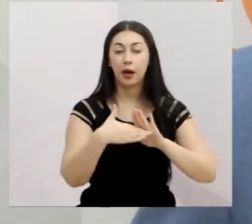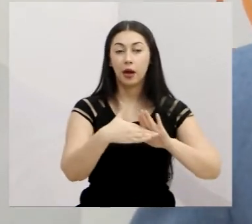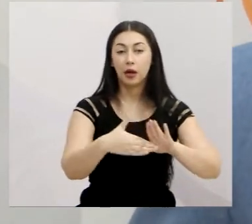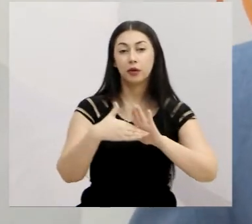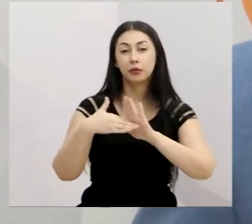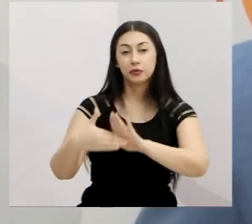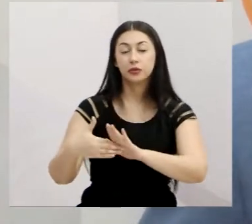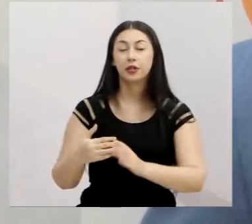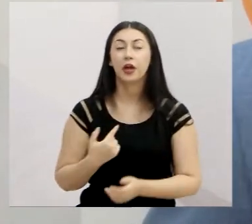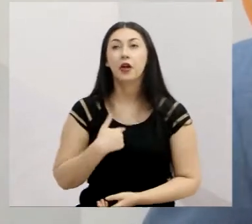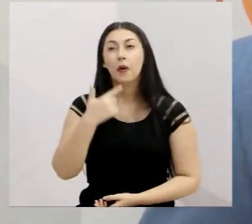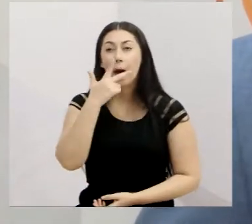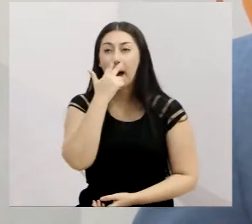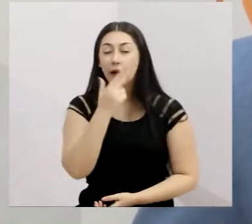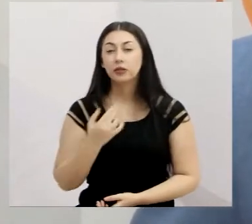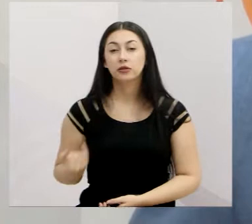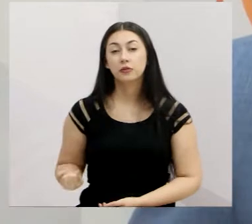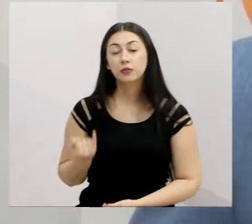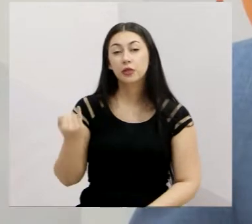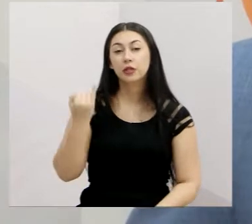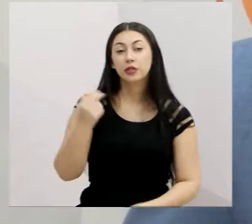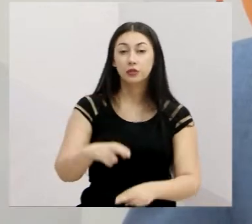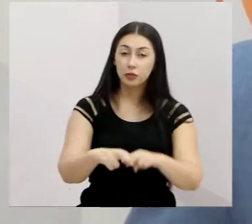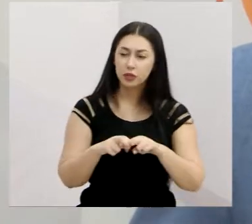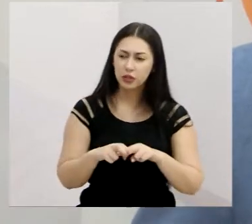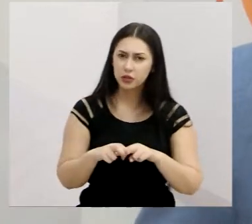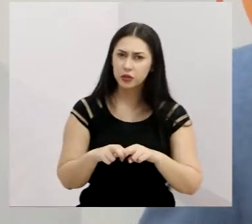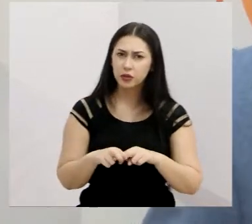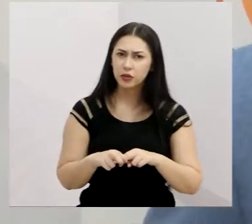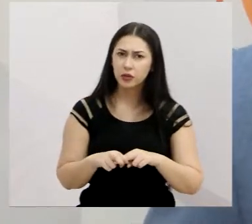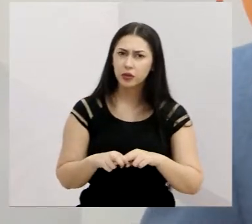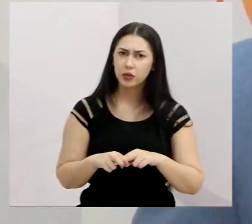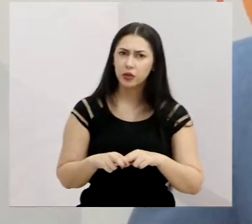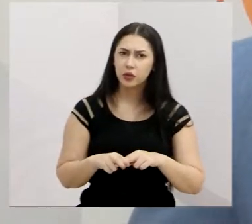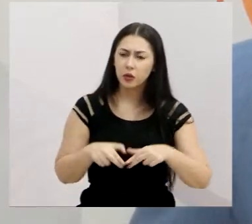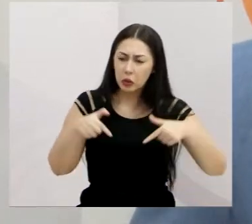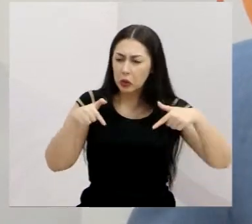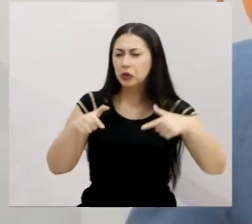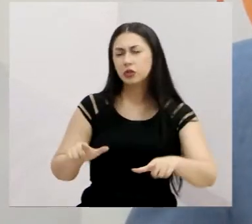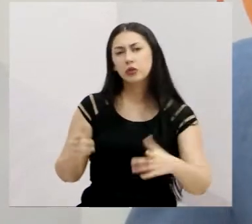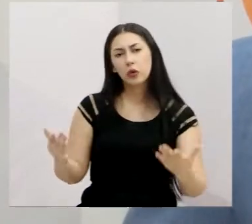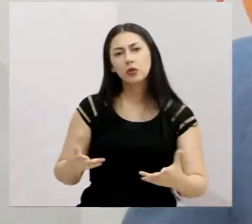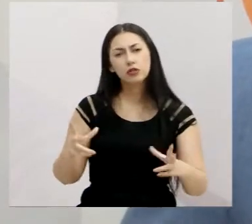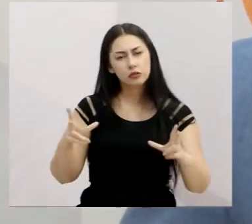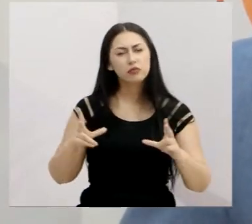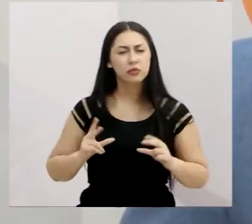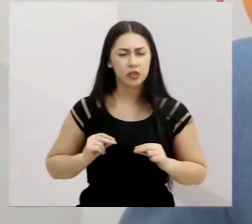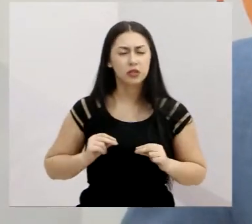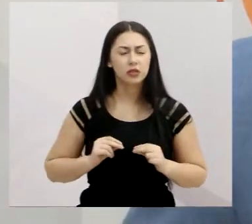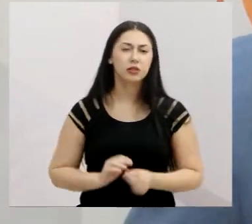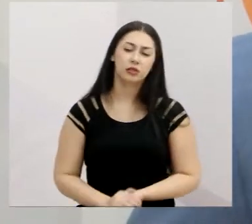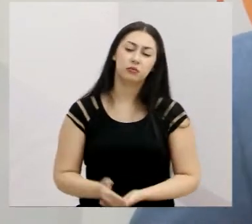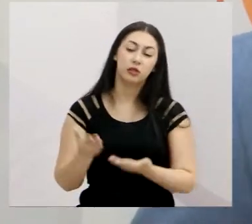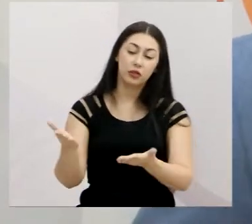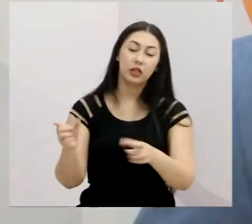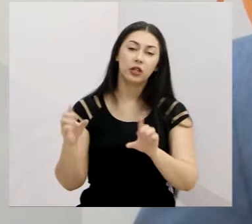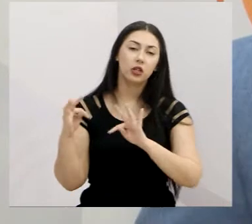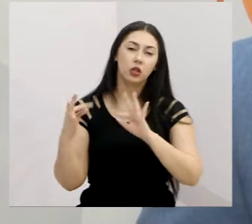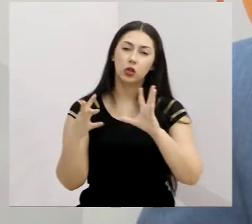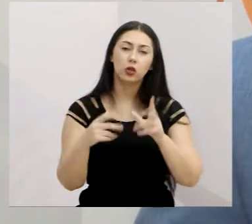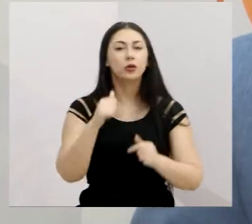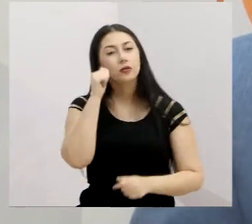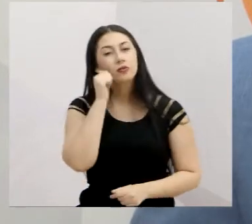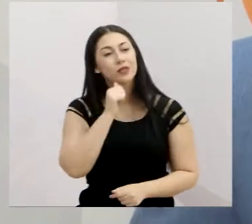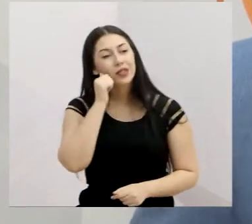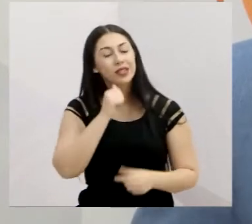muito as pessoas Então acho que é importante por isso dona Jorgina esse título dia de hoje é mais do que merecido para senhora para senhora e todos